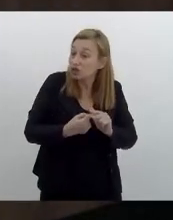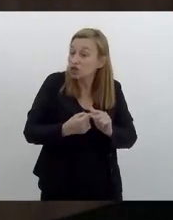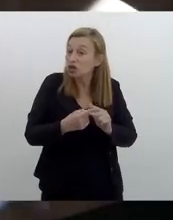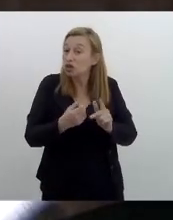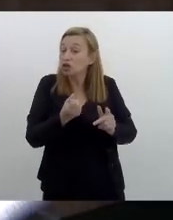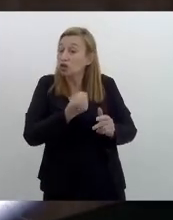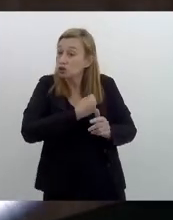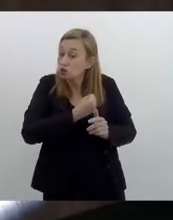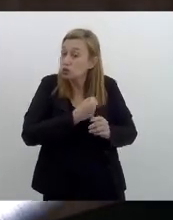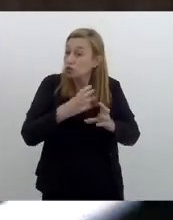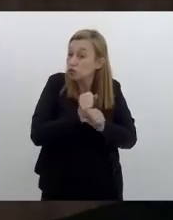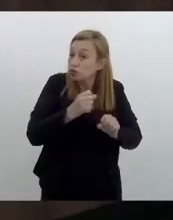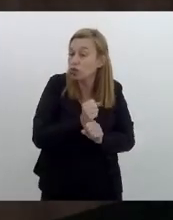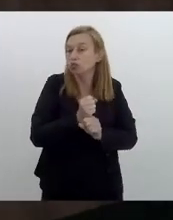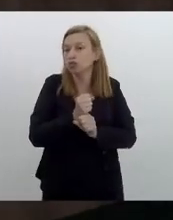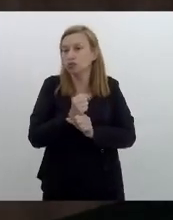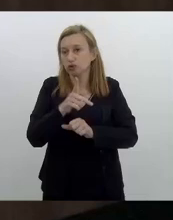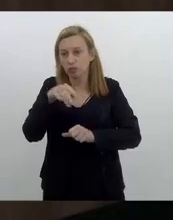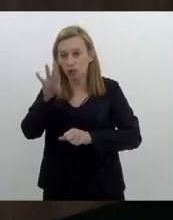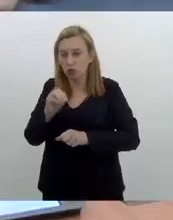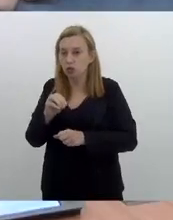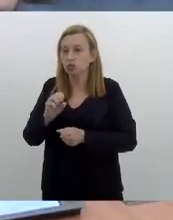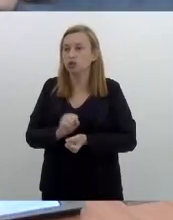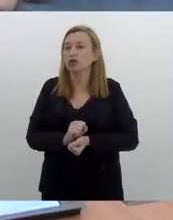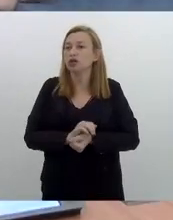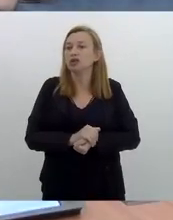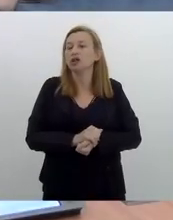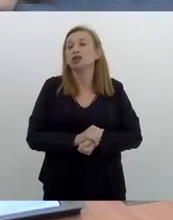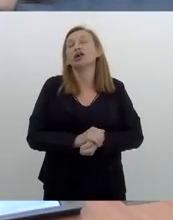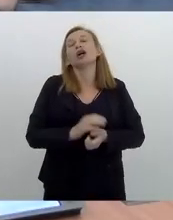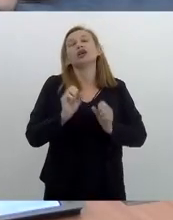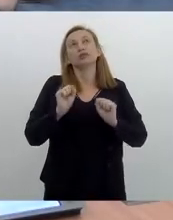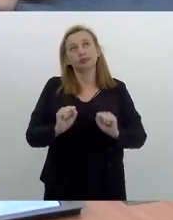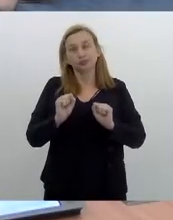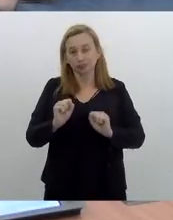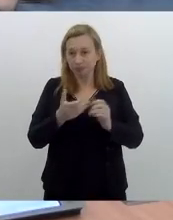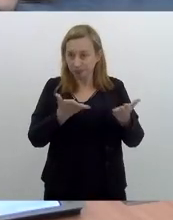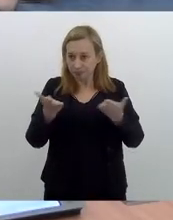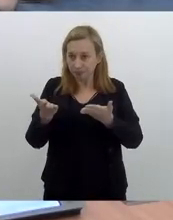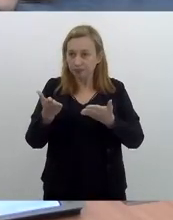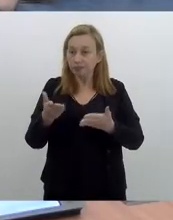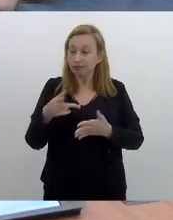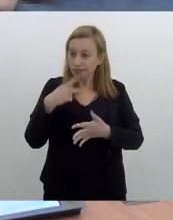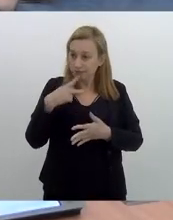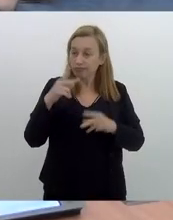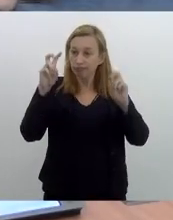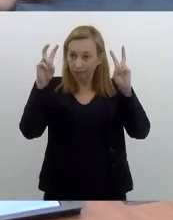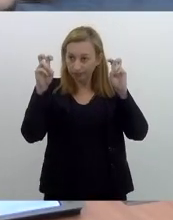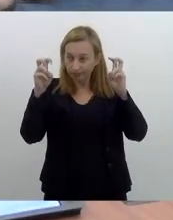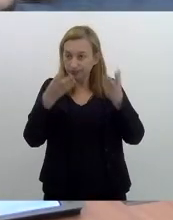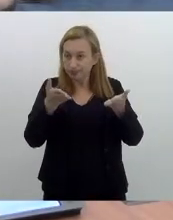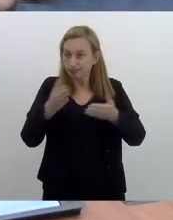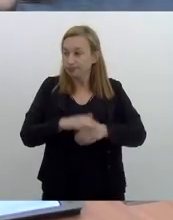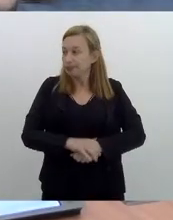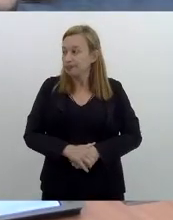Essa expressão Não existe Olha só Vamos lá Vossas excelências Estão ponderando A questão para o futuro